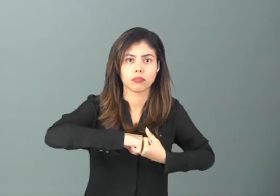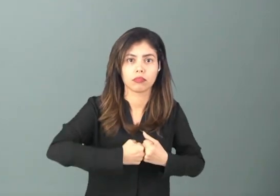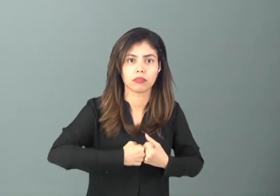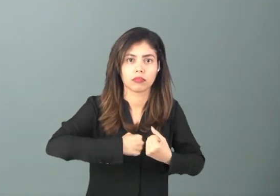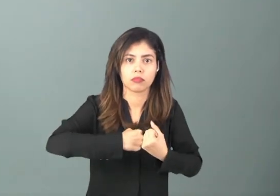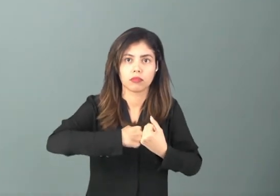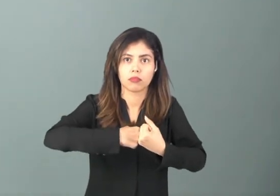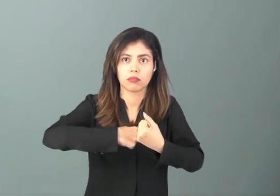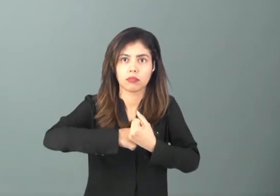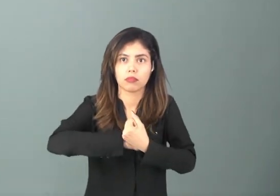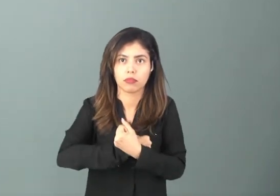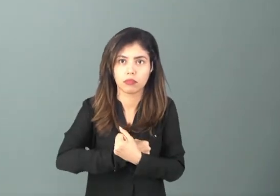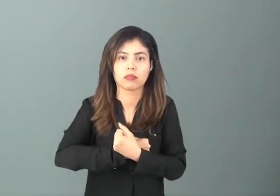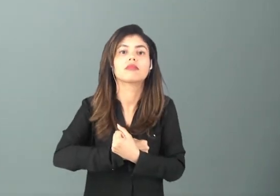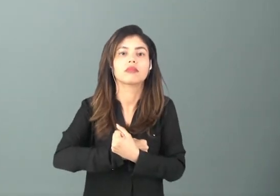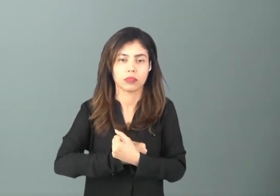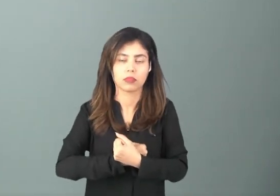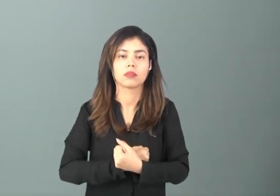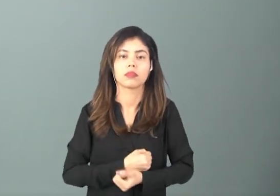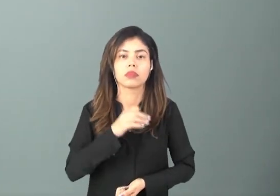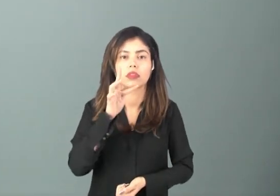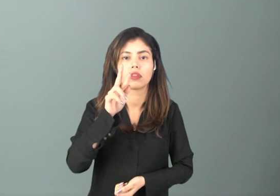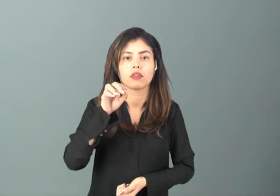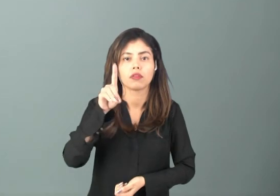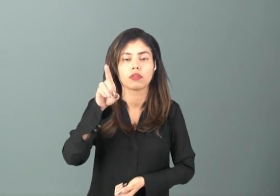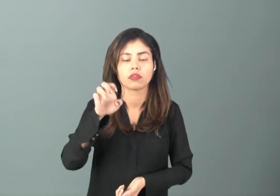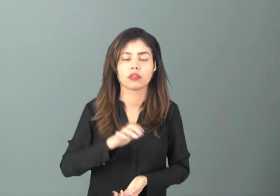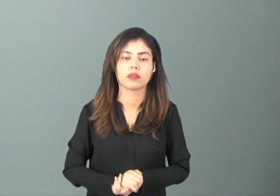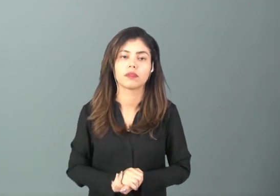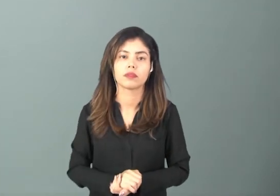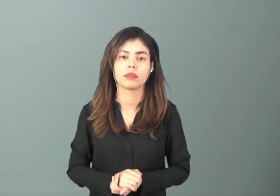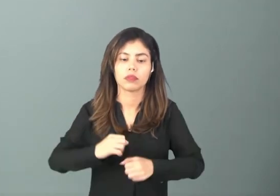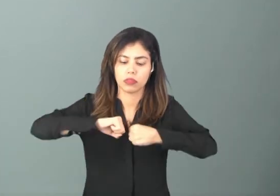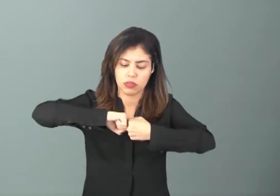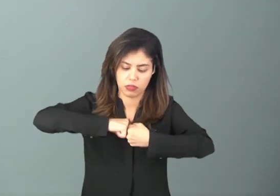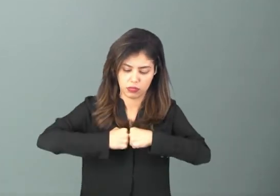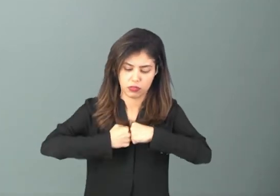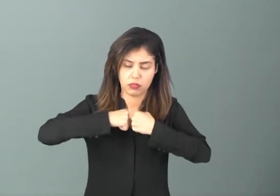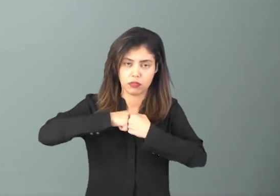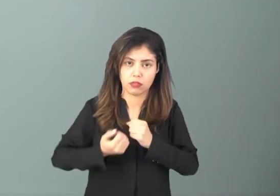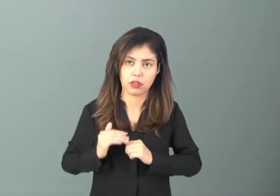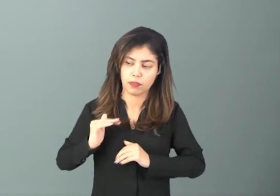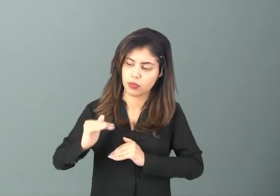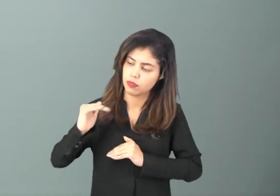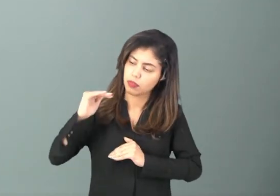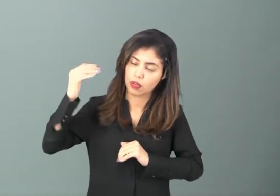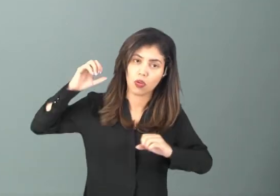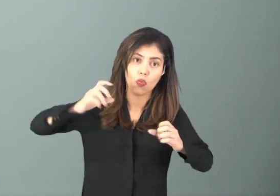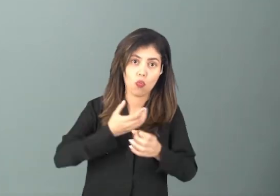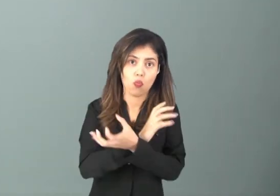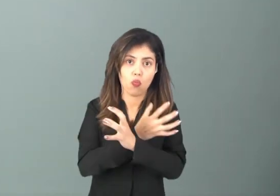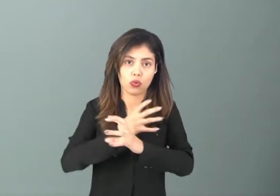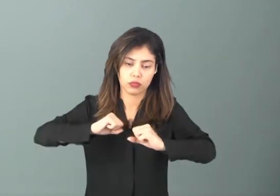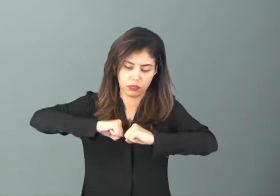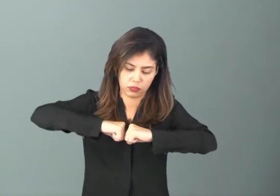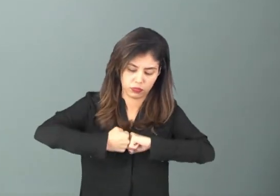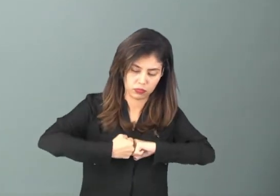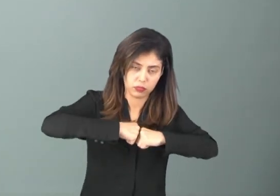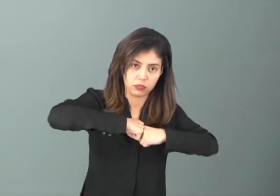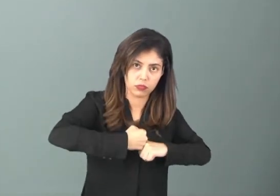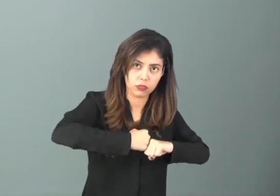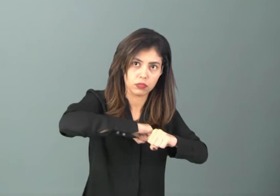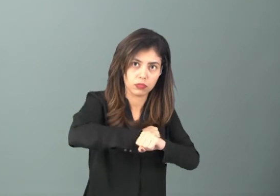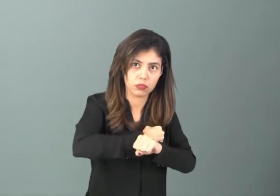fundindo não é que eles foram destruídos não foram perdidos muito pelo contrário à medida que a pessoa vai crescendo os ossos vão se fundir